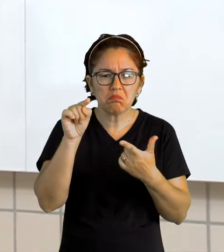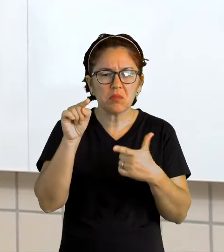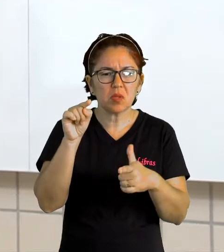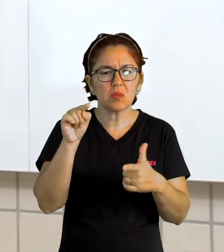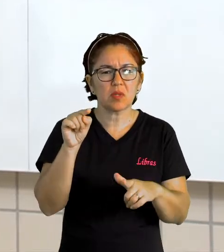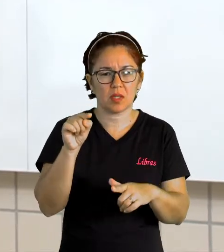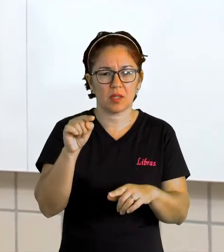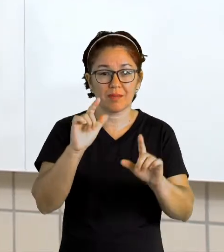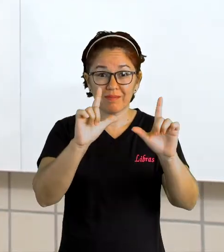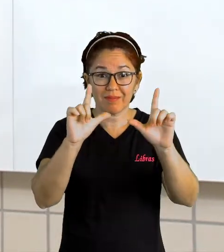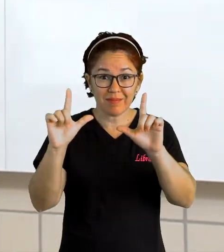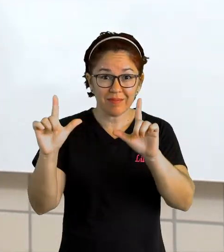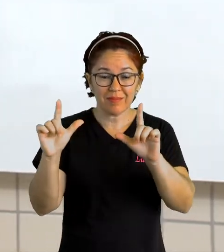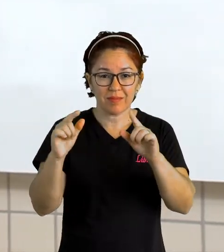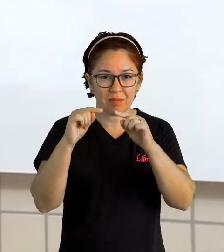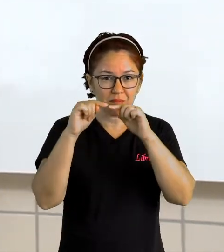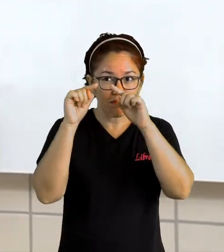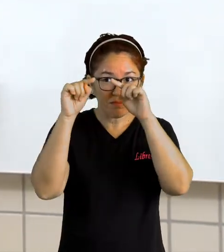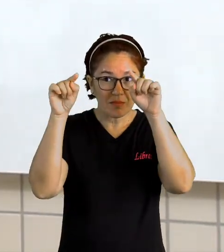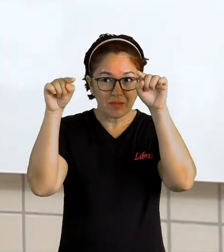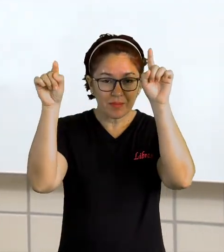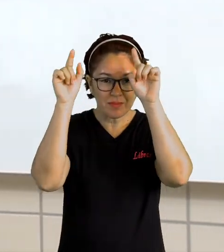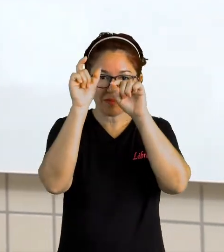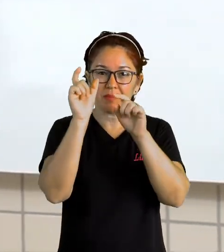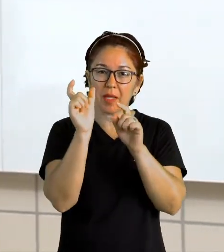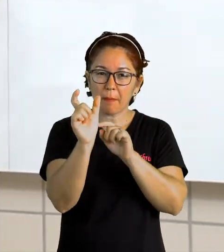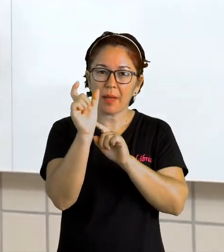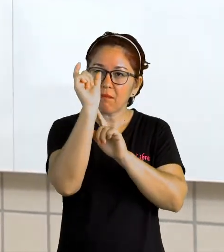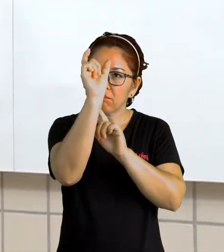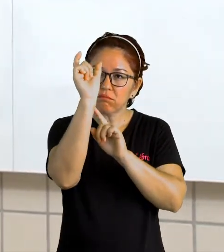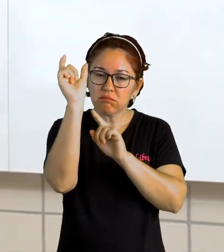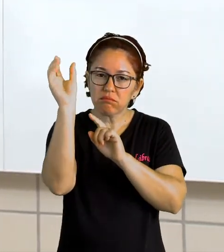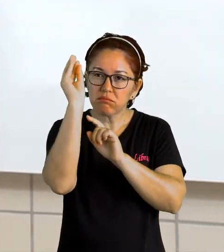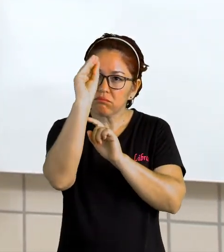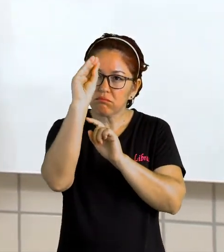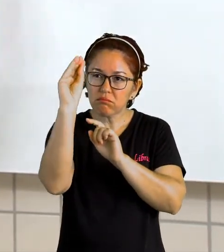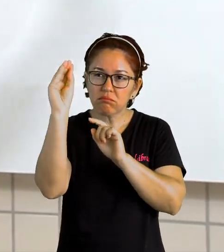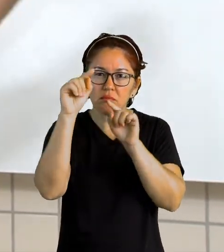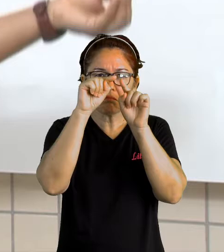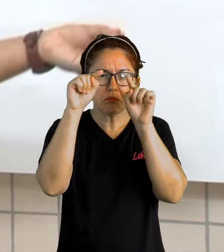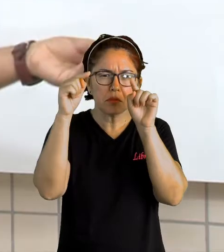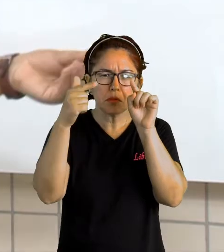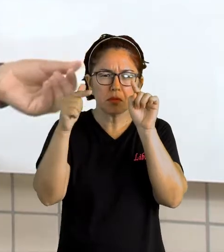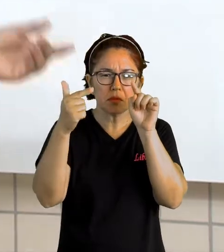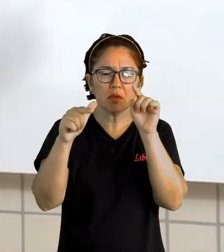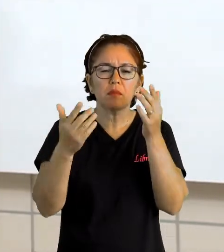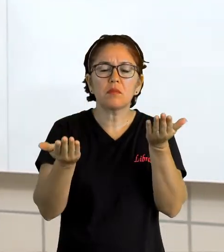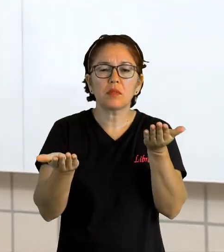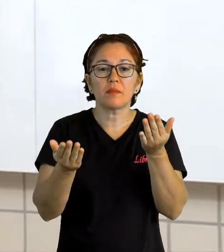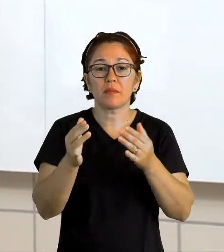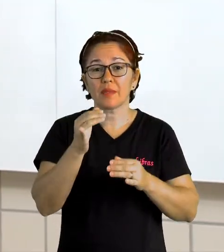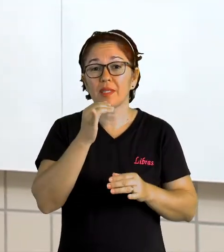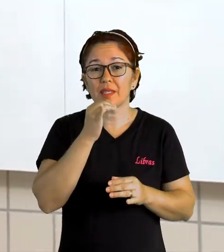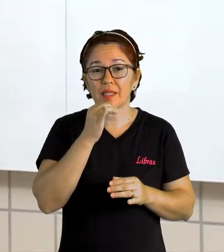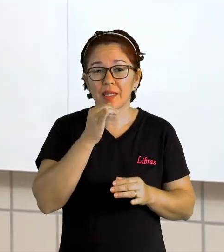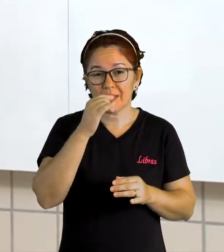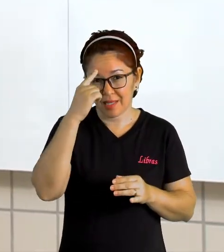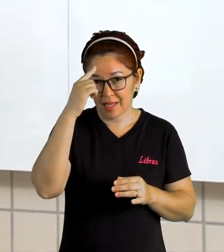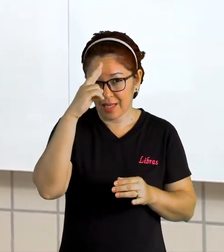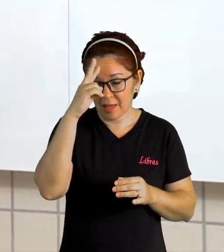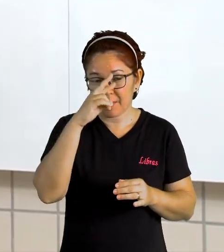já estudou que quando, num texto, um personagem está falando, a gente tem que colocar o